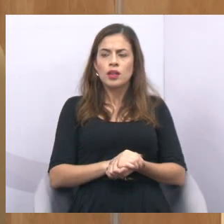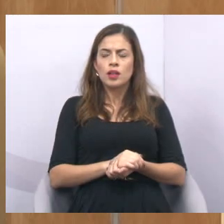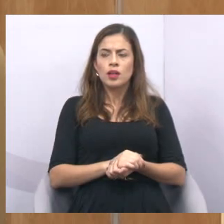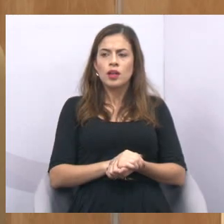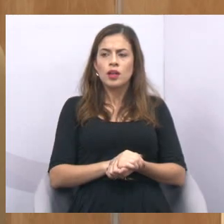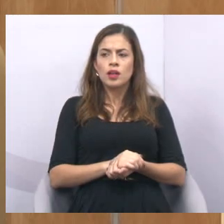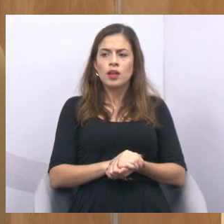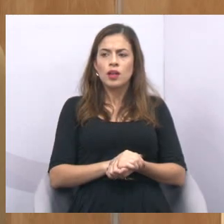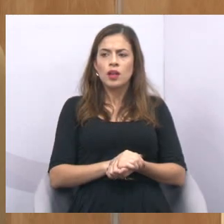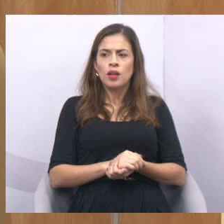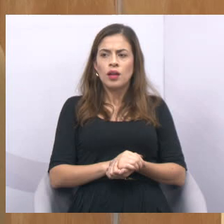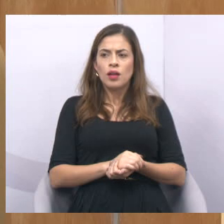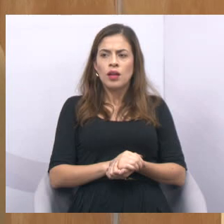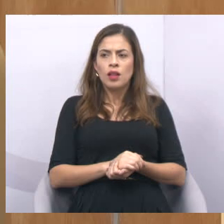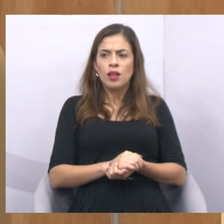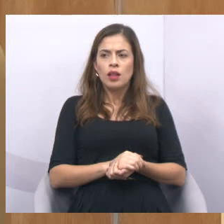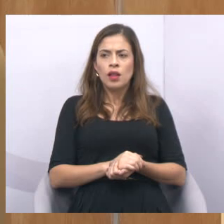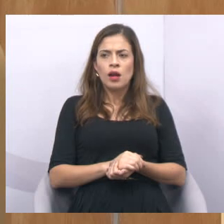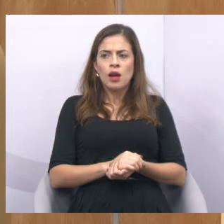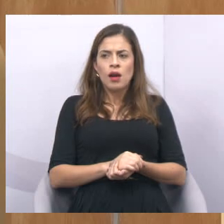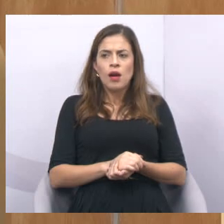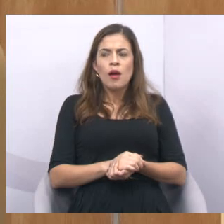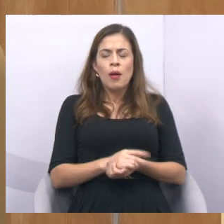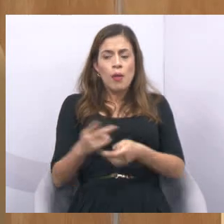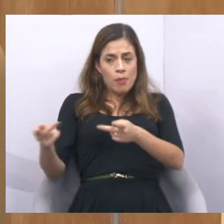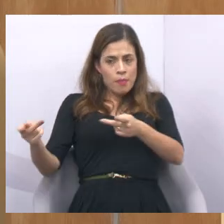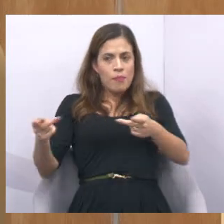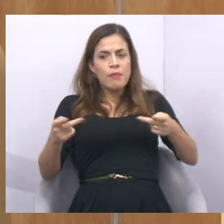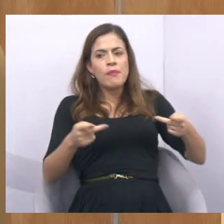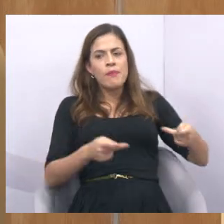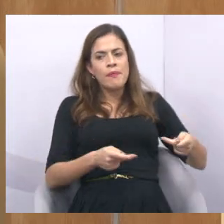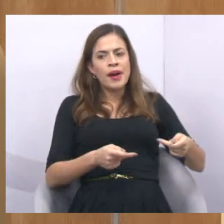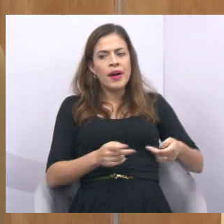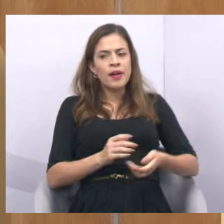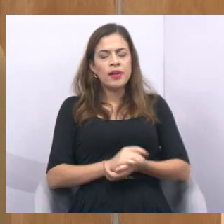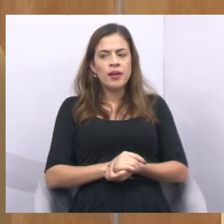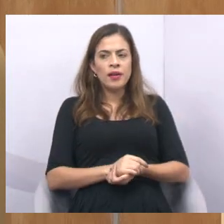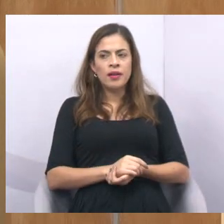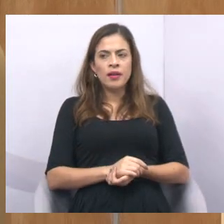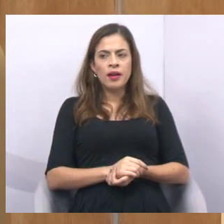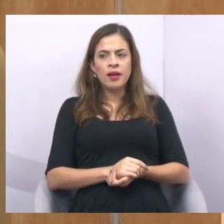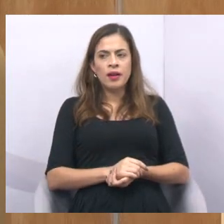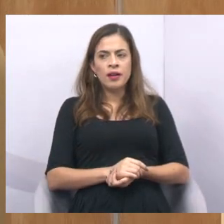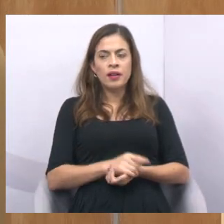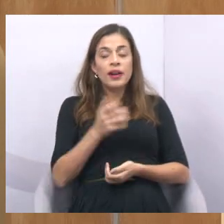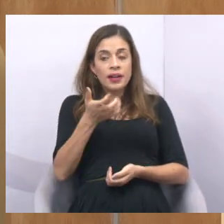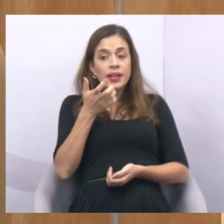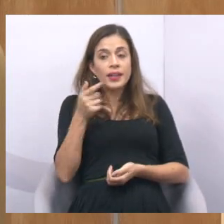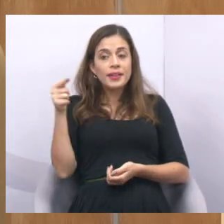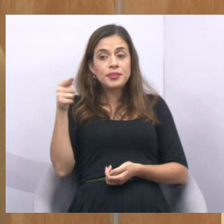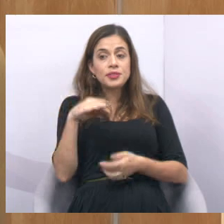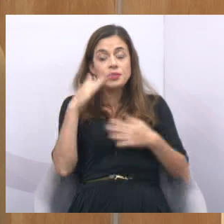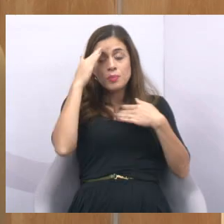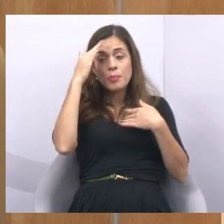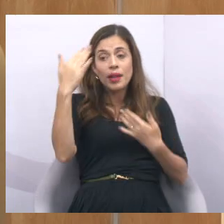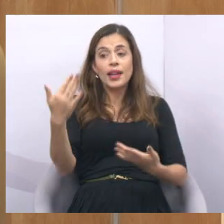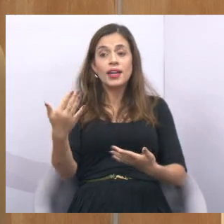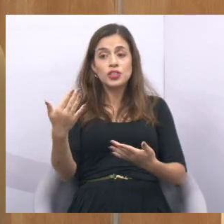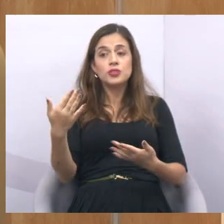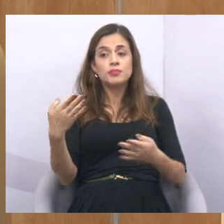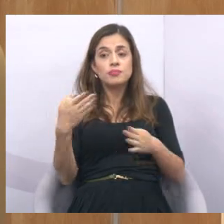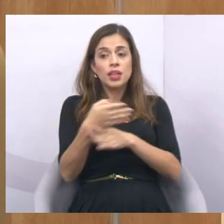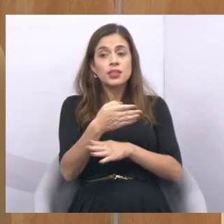cerimônia, ele tinha me convidado antes, falou, o Ari Vidal quer que você vá nessa homenagem.